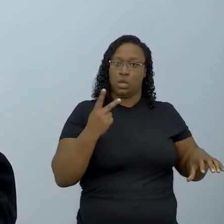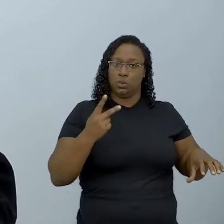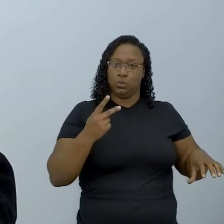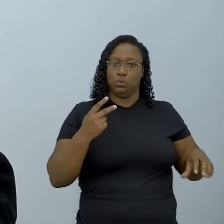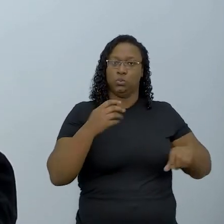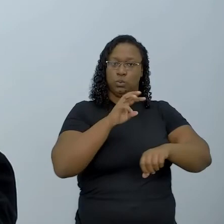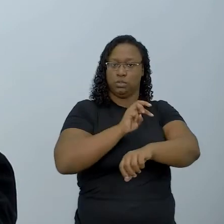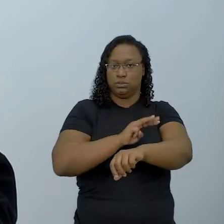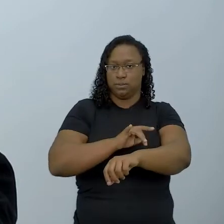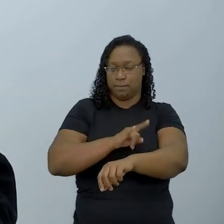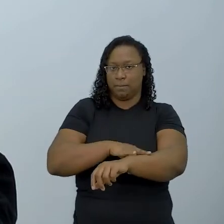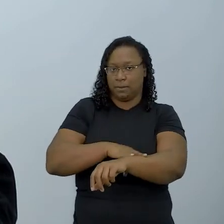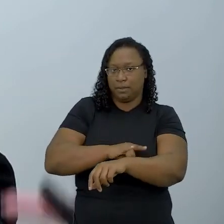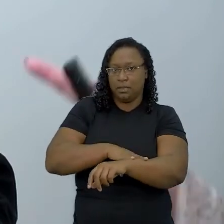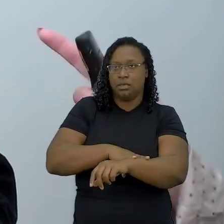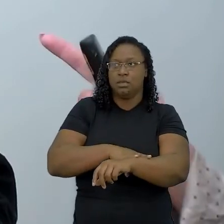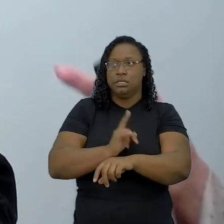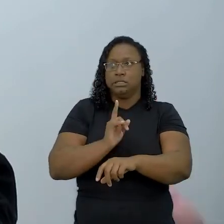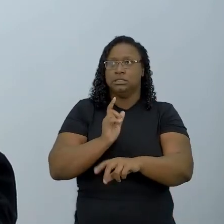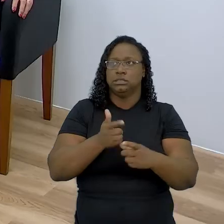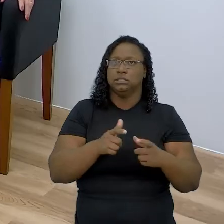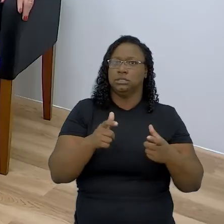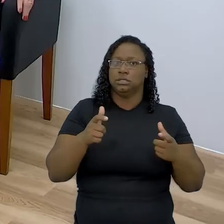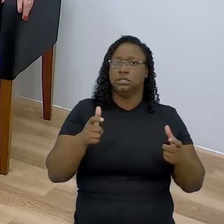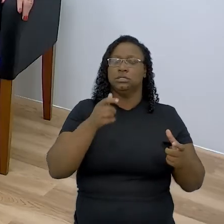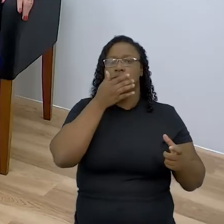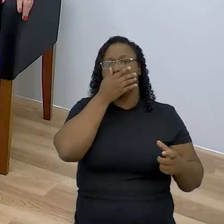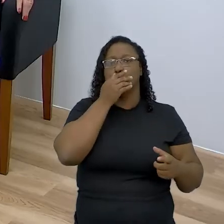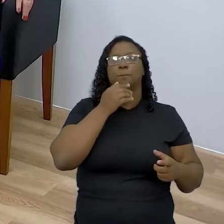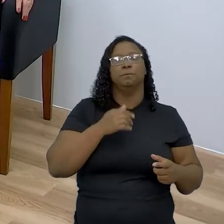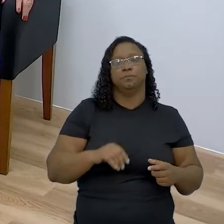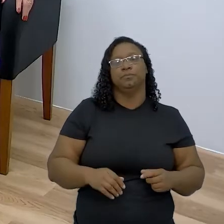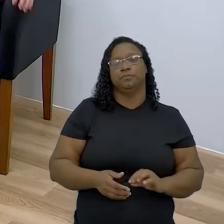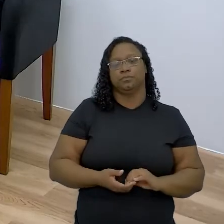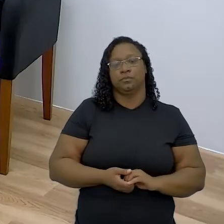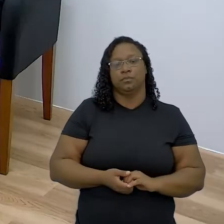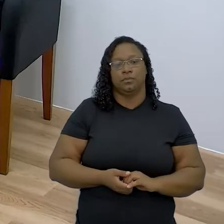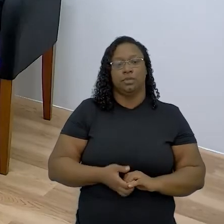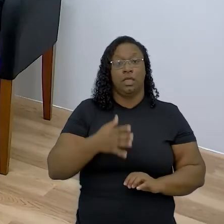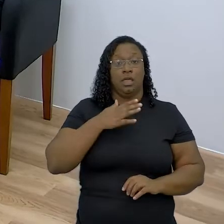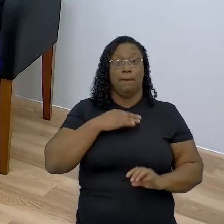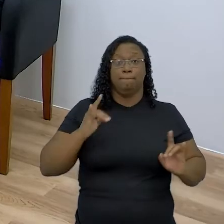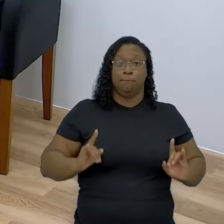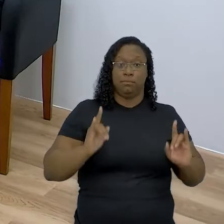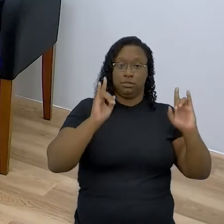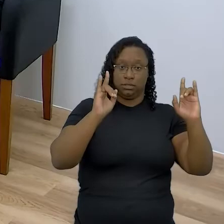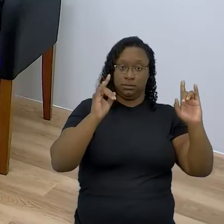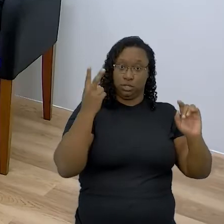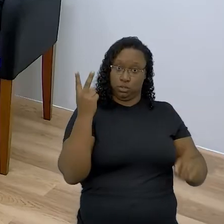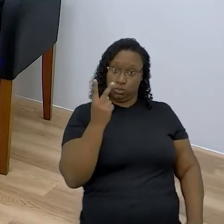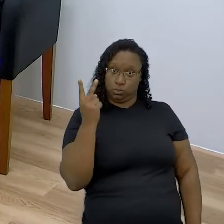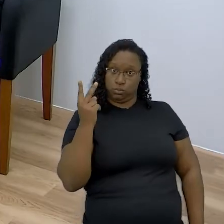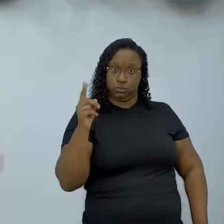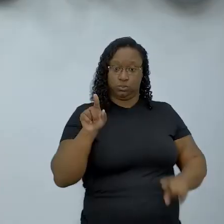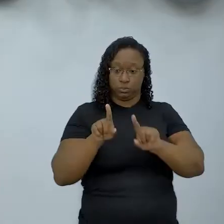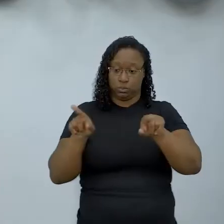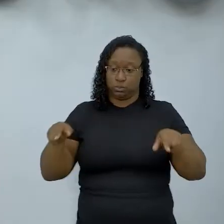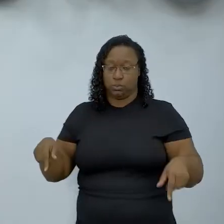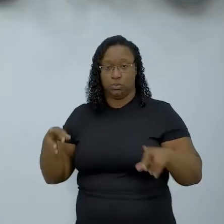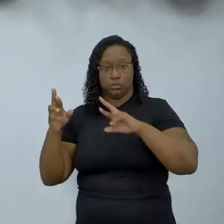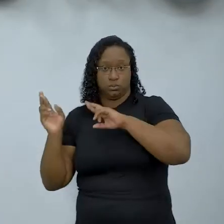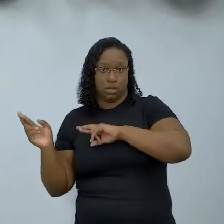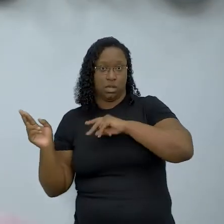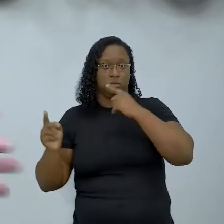Tem uns 5, 6 cômodos aí. É quase o dobro da sua. E é muita lâmpada, é isso mesmo. Então, no meu apartamento são dois quartos, uma cozinha, uma sala,